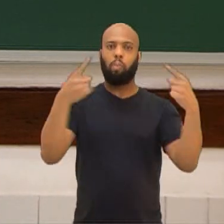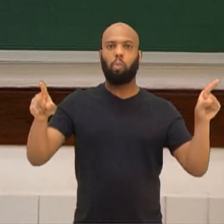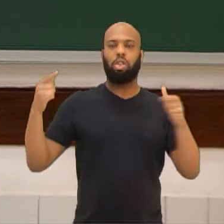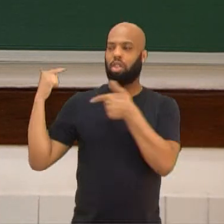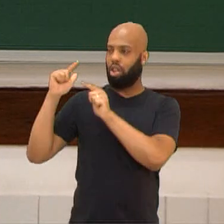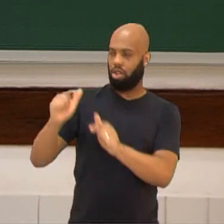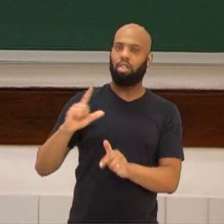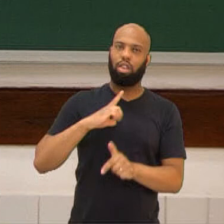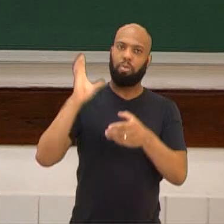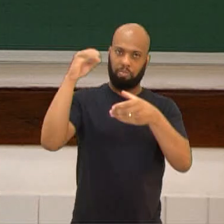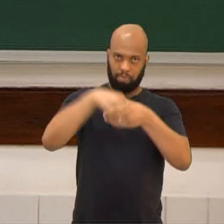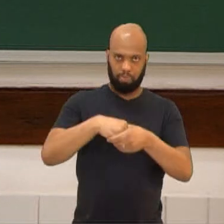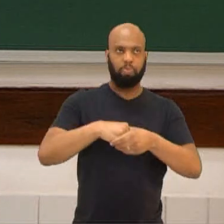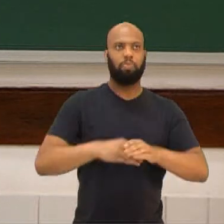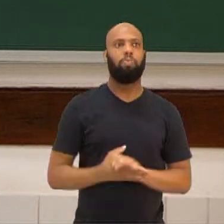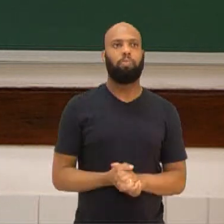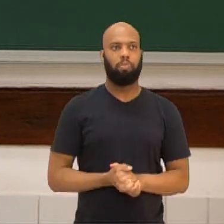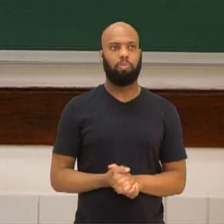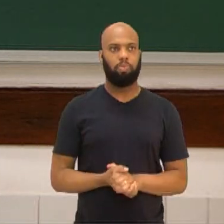erudita.